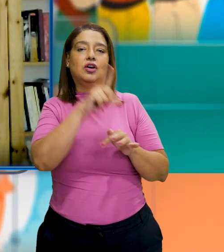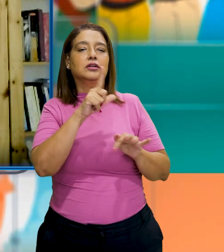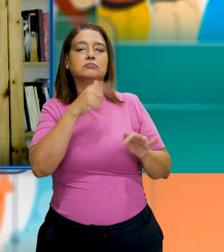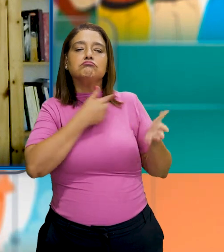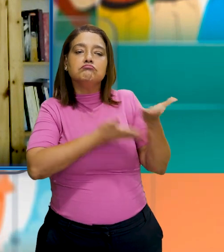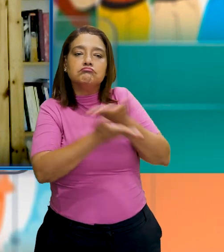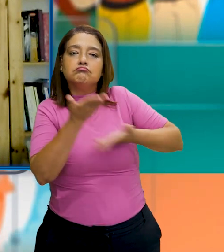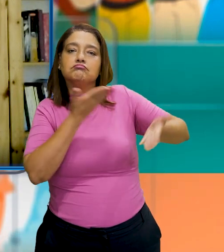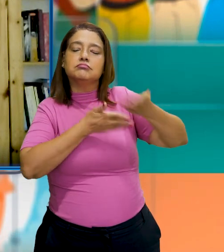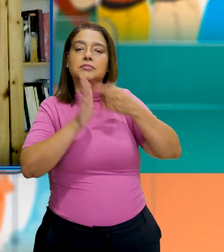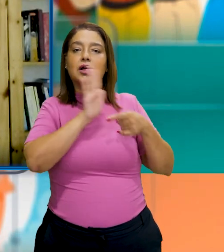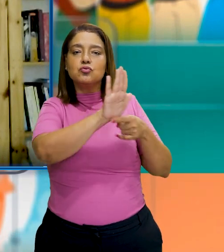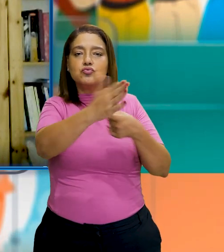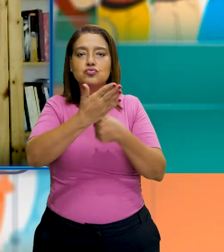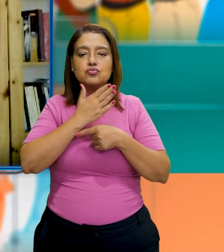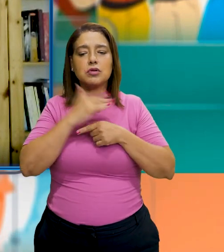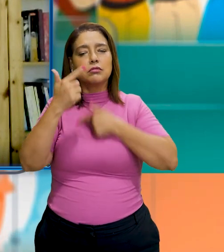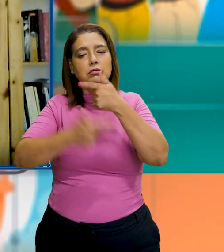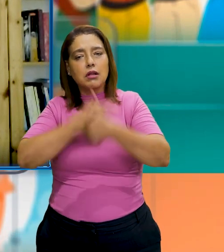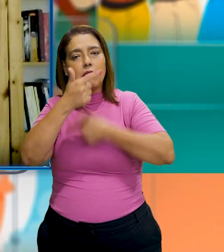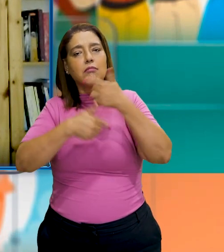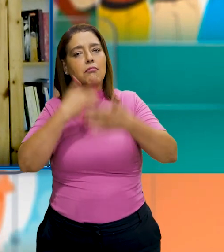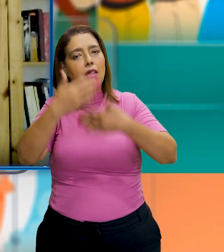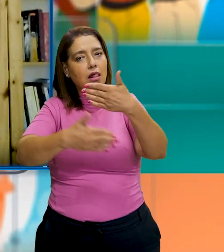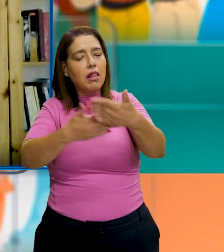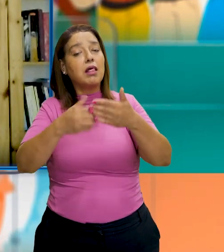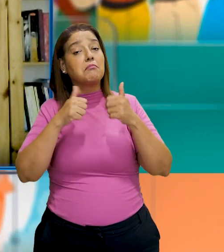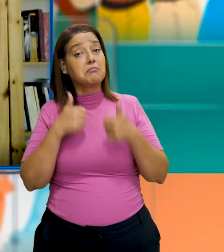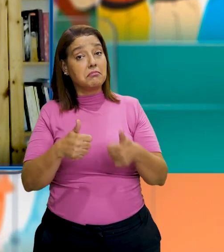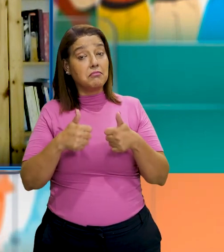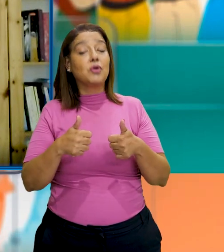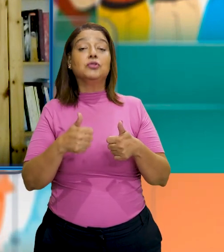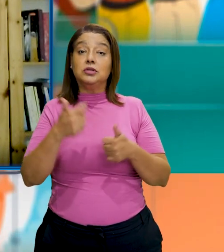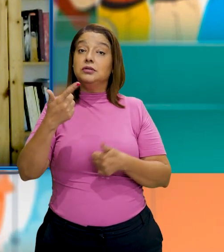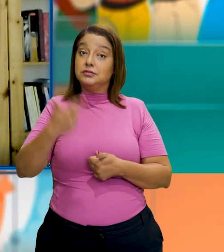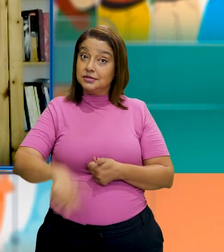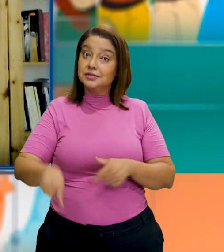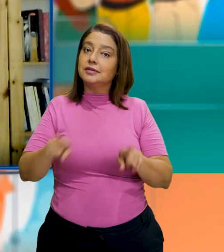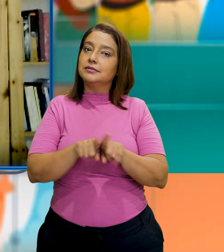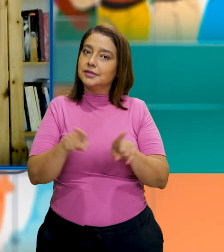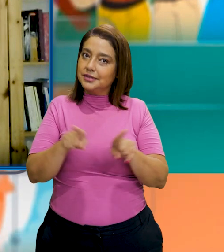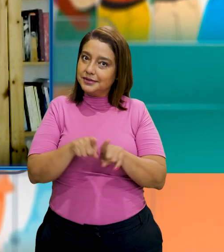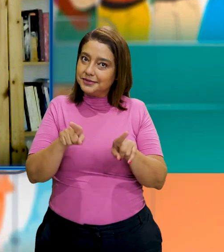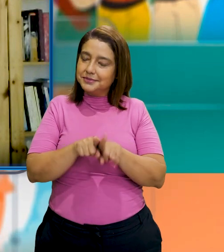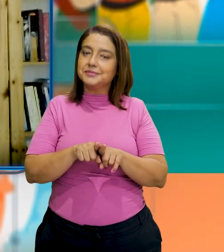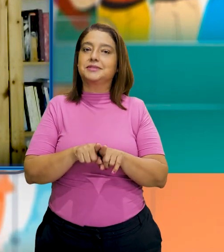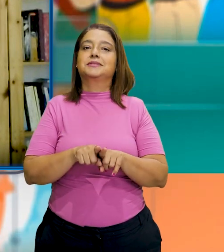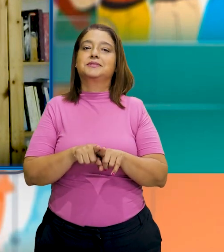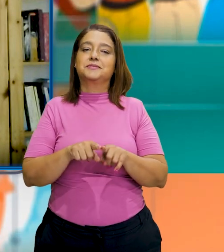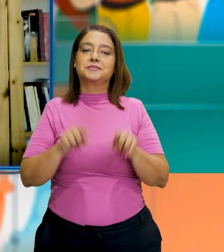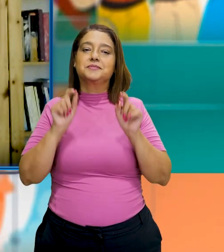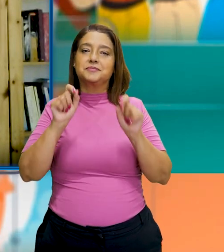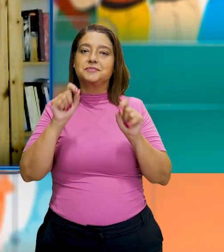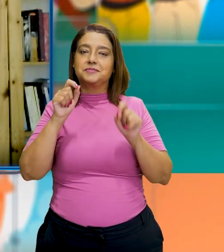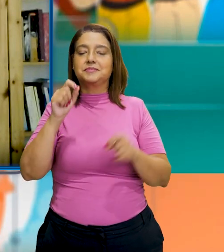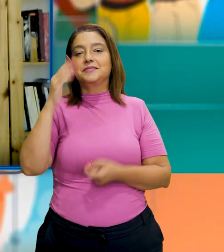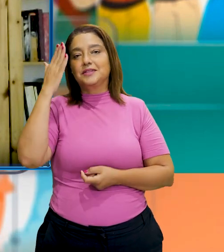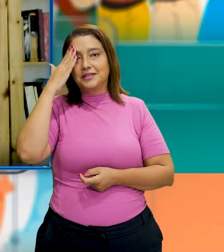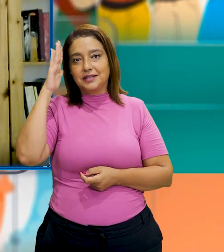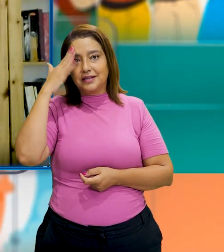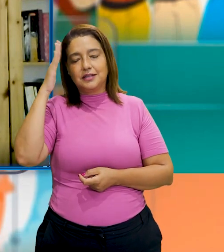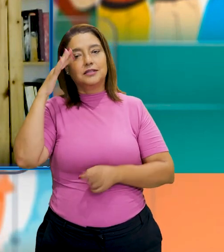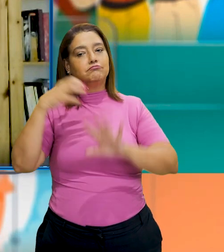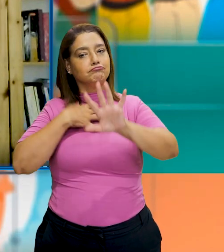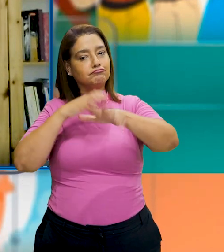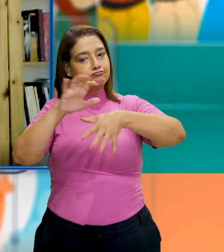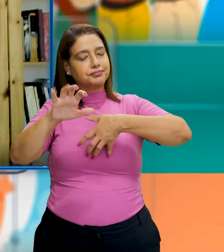tem essa satisfação em colaborar, em trabalhar, em desenvolver, então, claro, mais uma vez, a CNV é fantástica